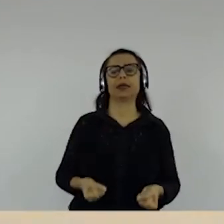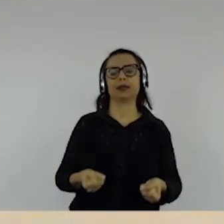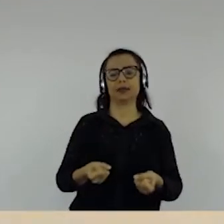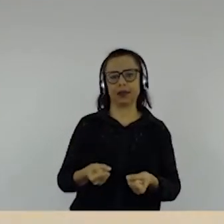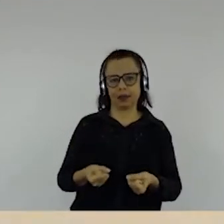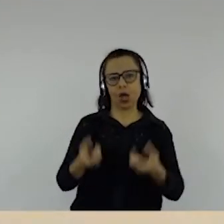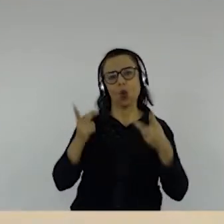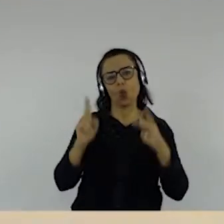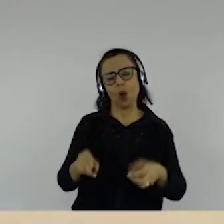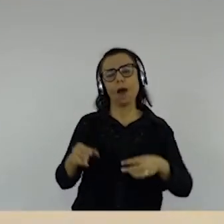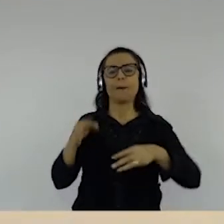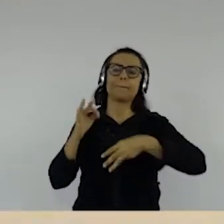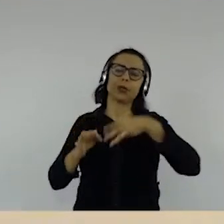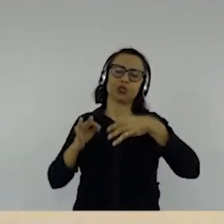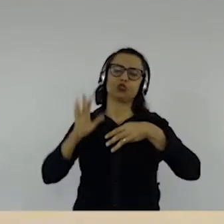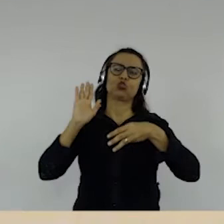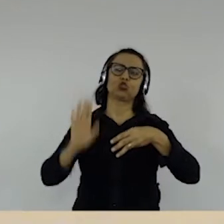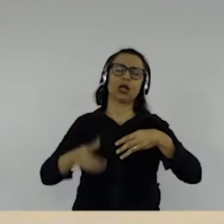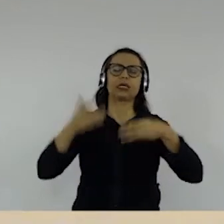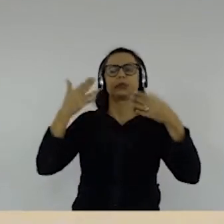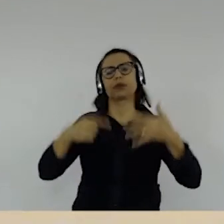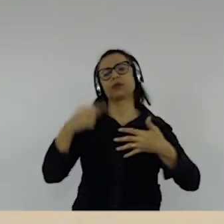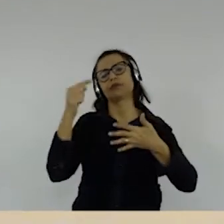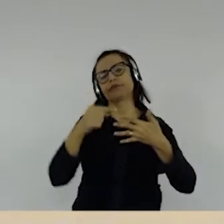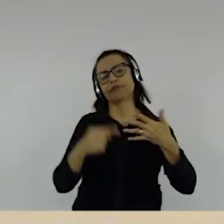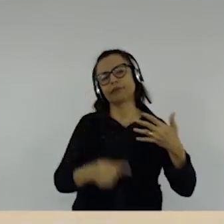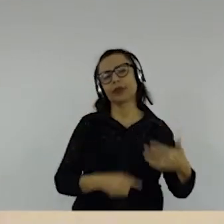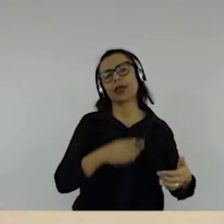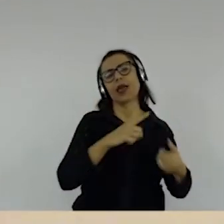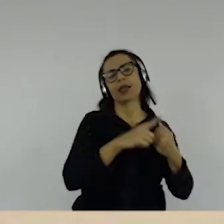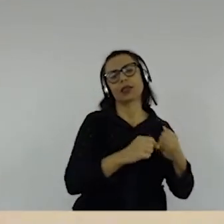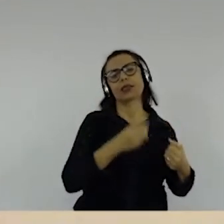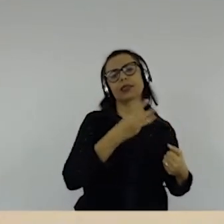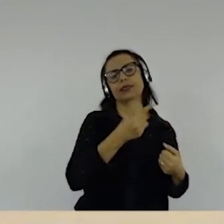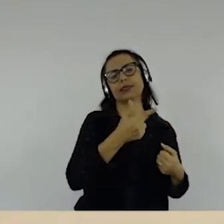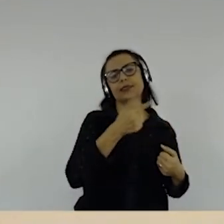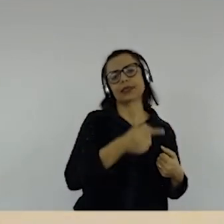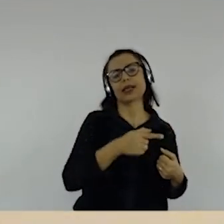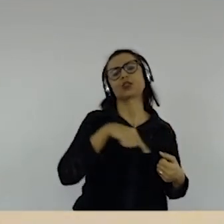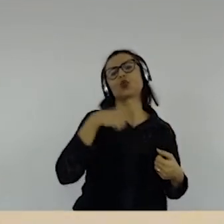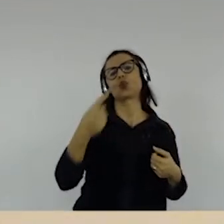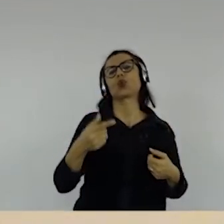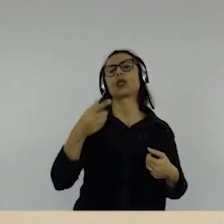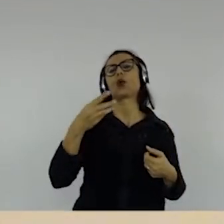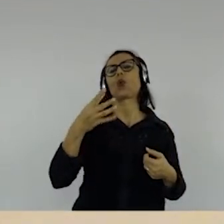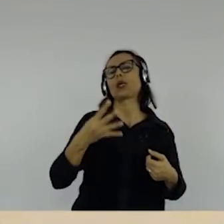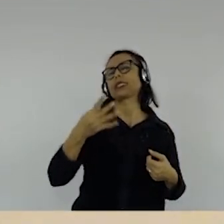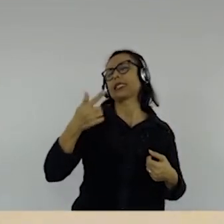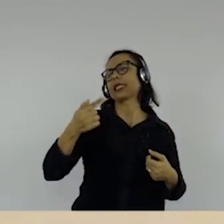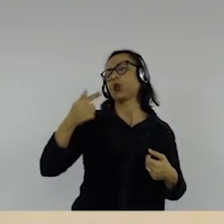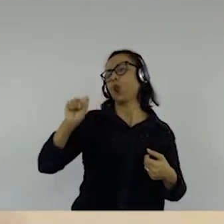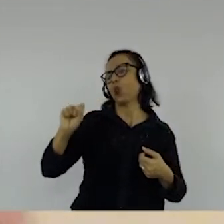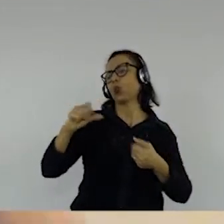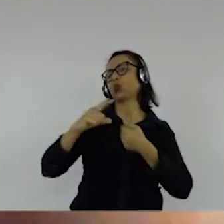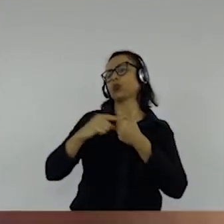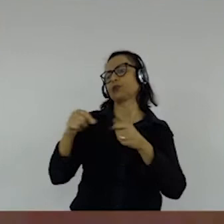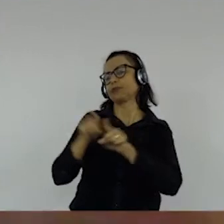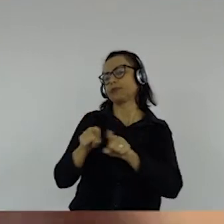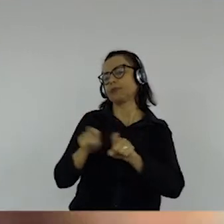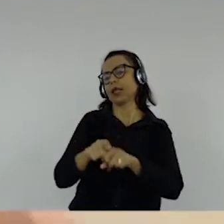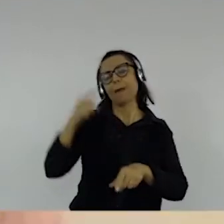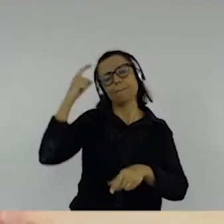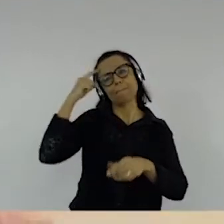ministro Belize muito bem colocou, os artigos 317 e os artigos 478, e poderíamos pensar também em